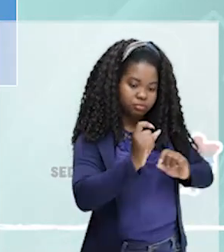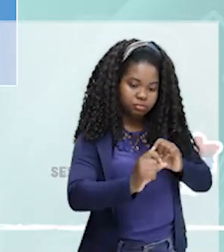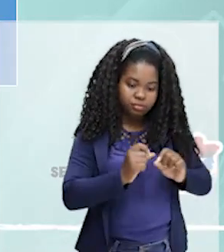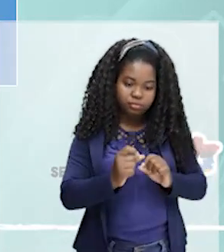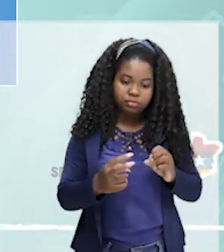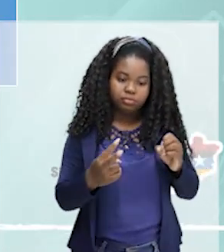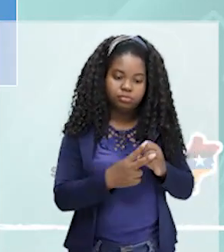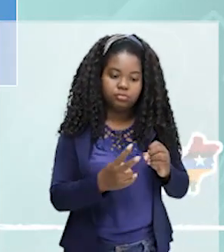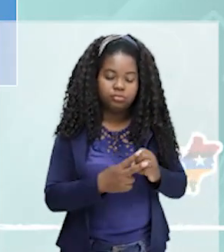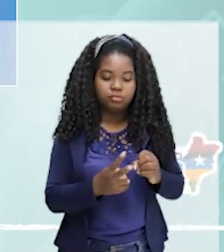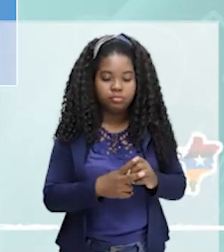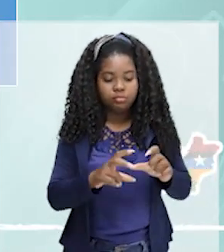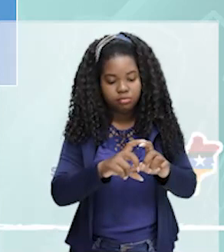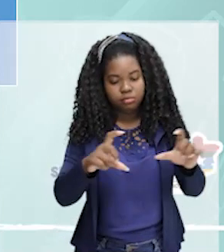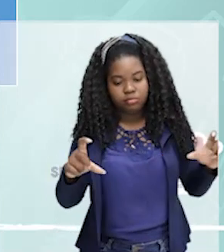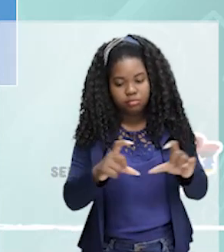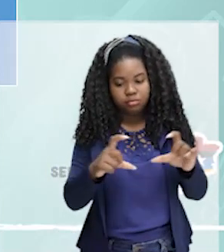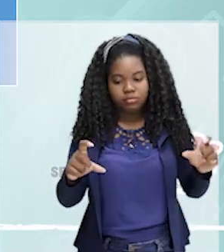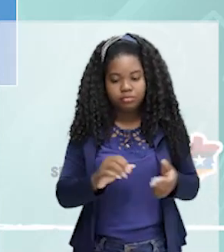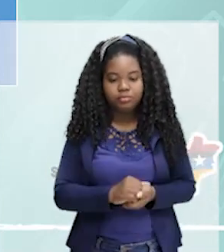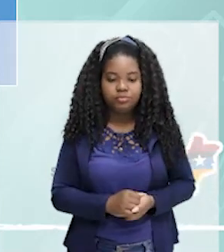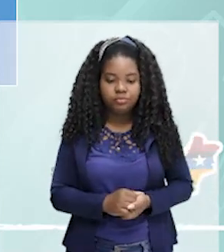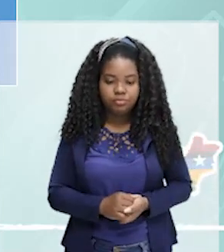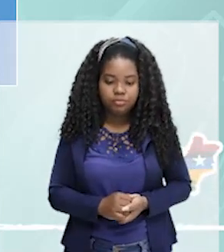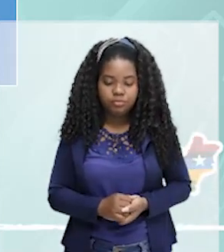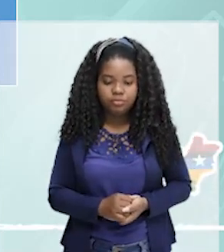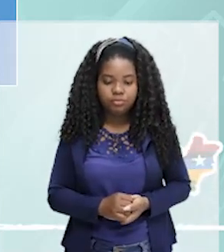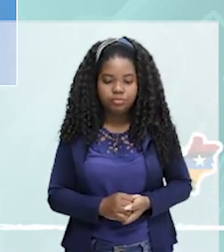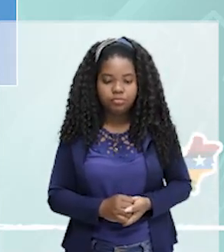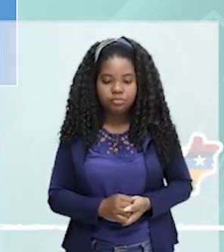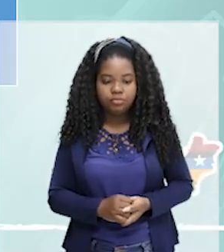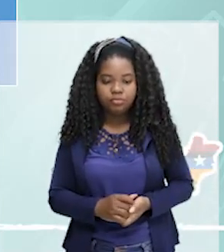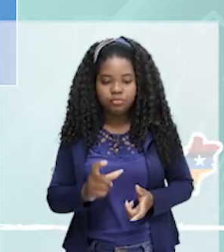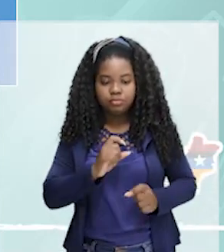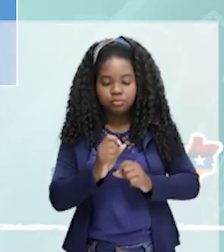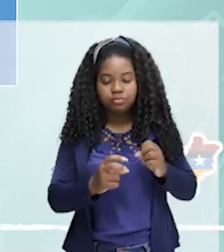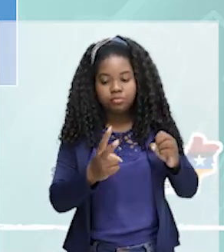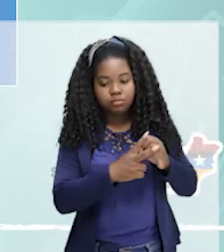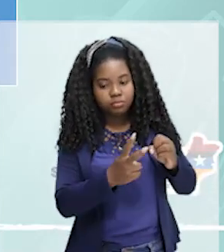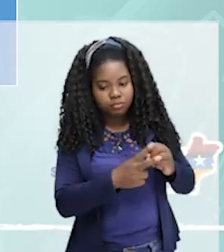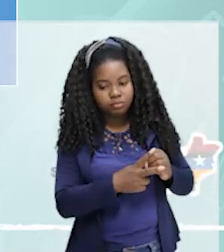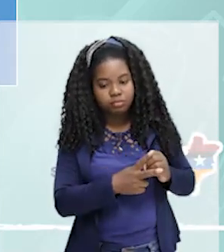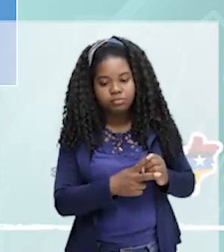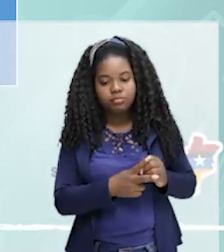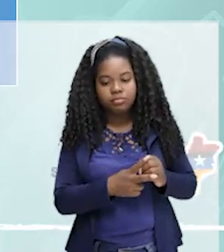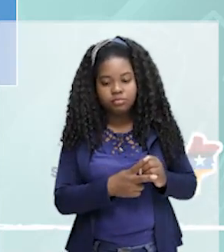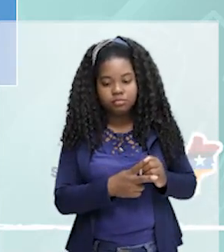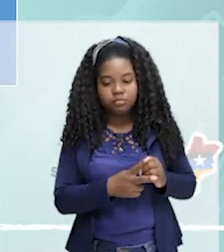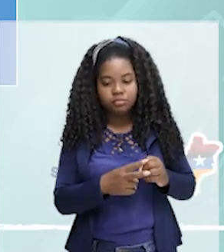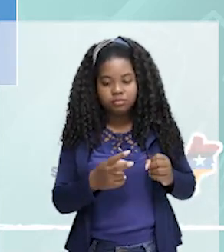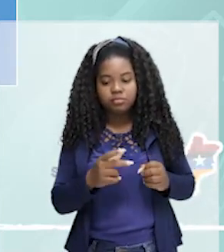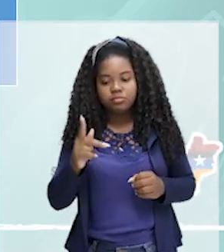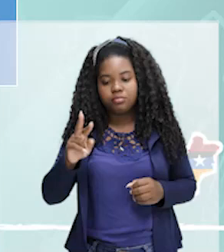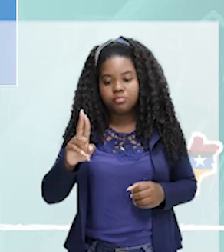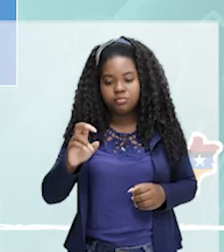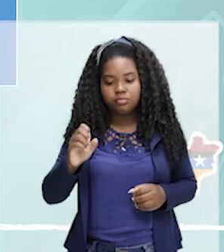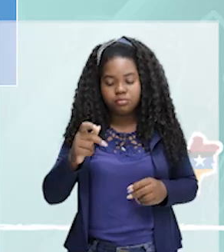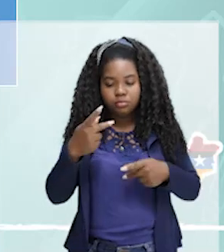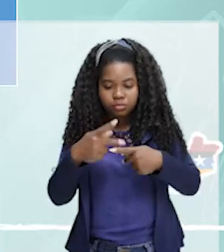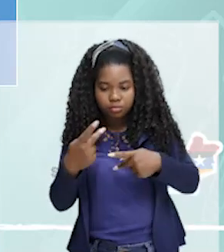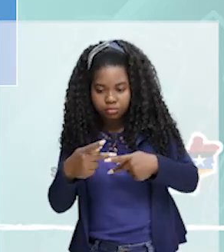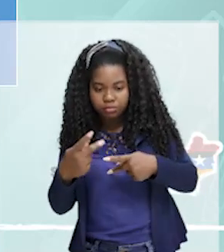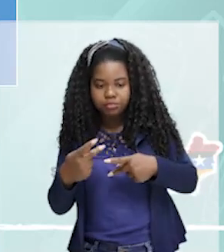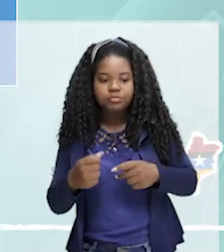verbos frasais, que é o que a gente está discutindo hoje, mas também existem verbos preposicionados ou verbos frasais preposicionados, que